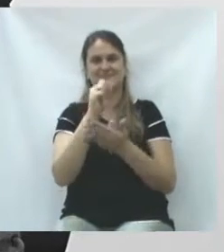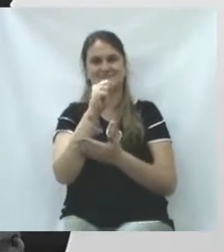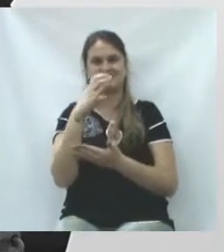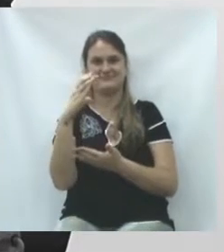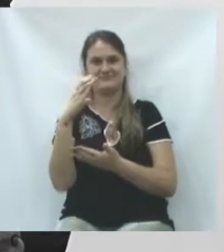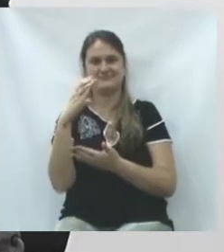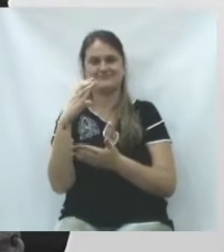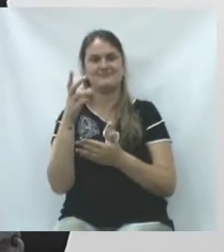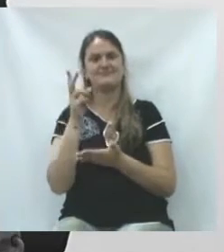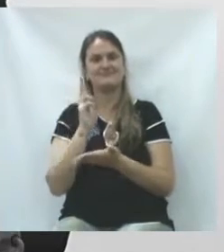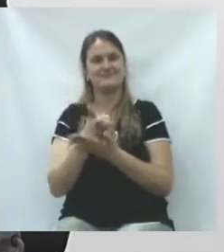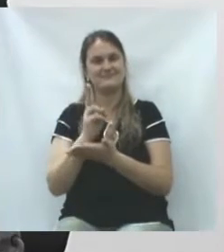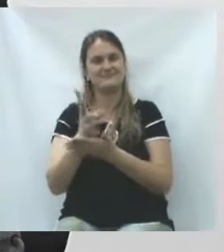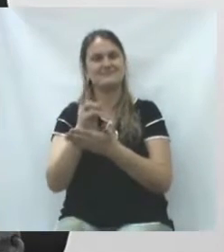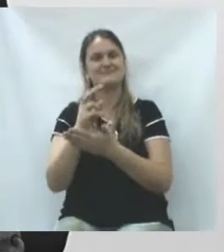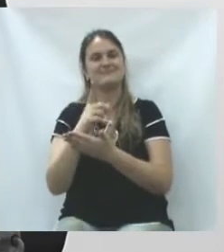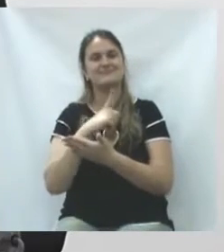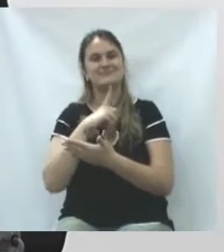tipo